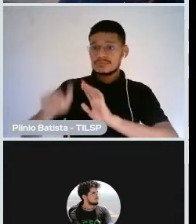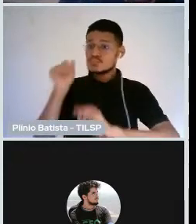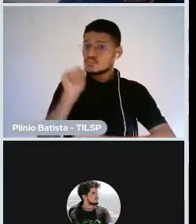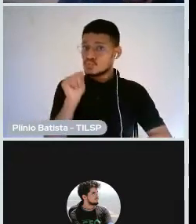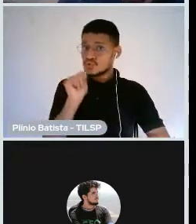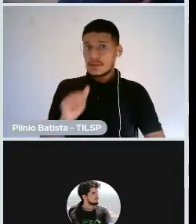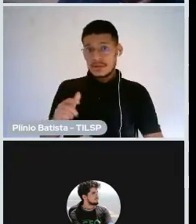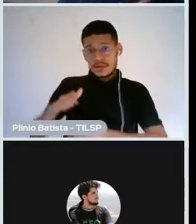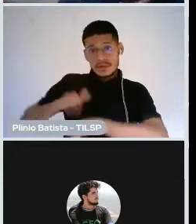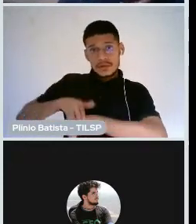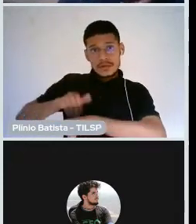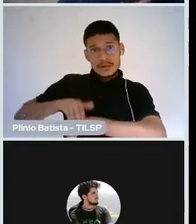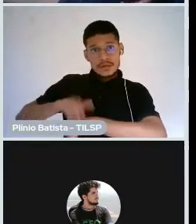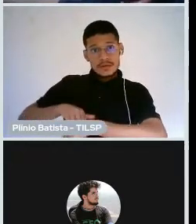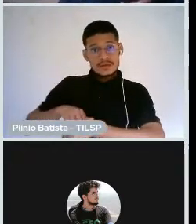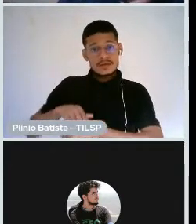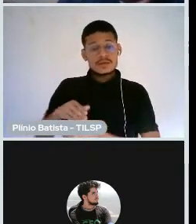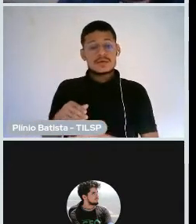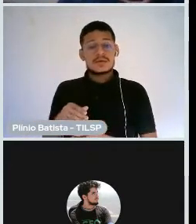tempo